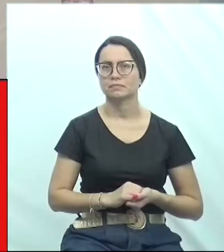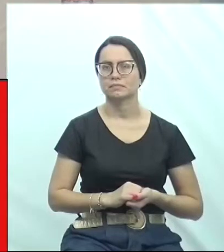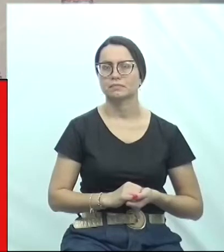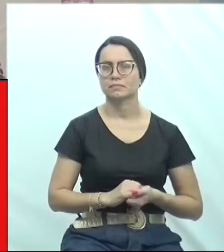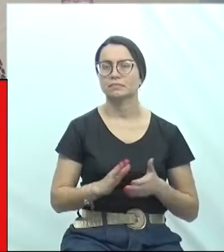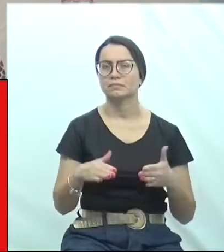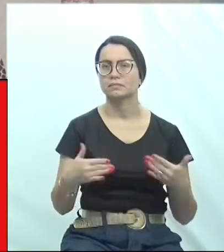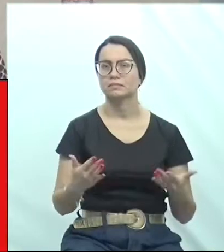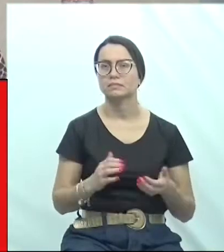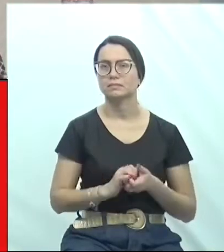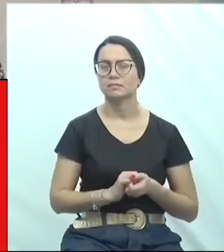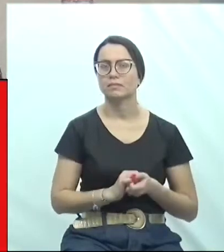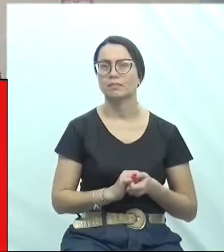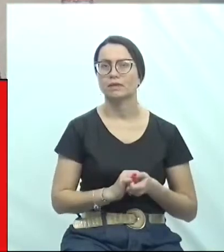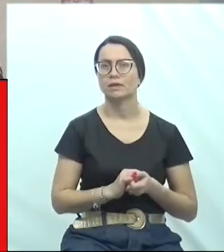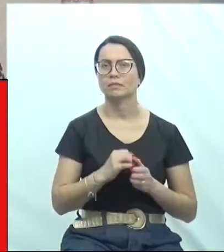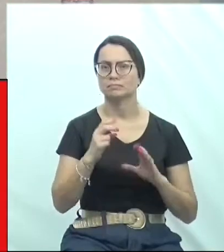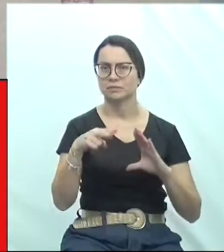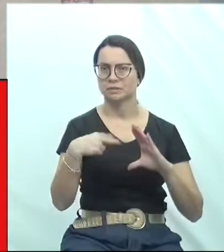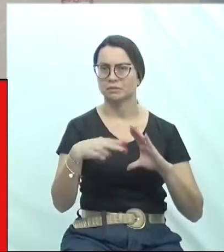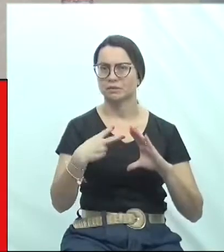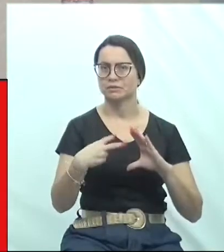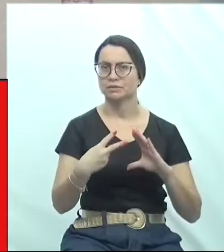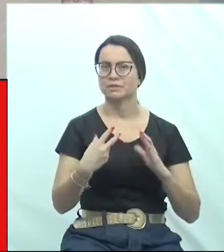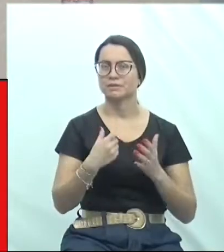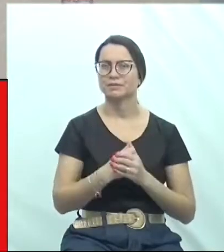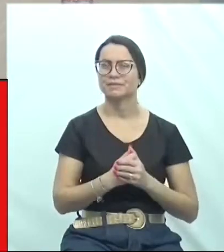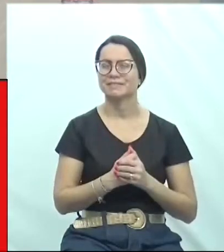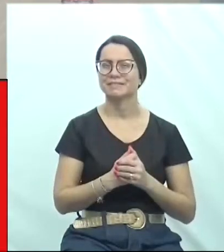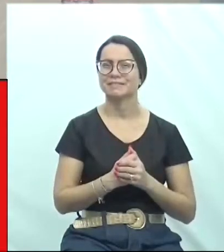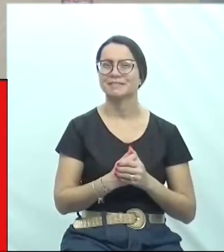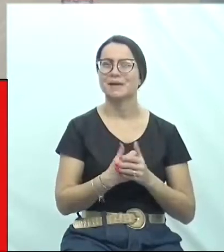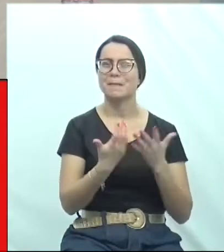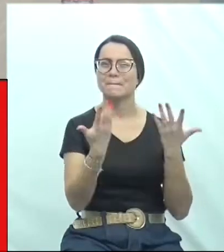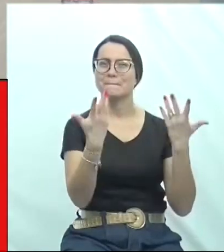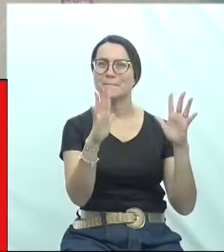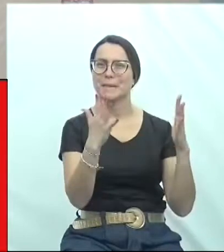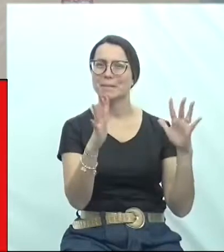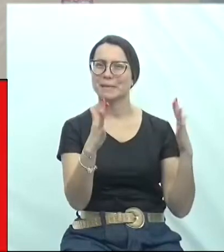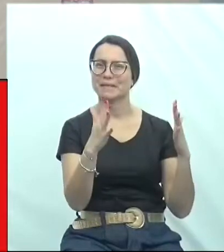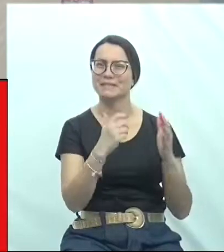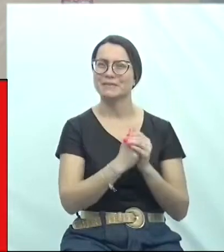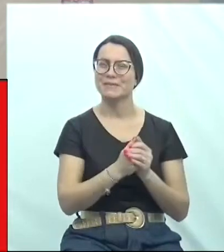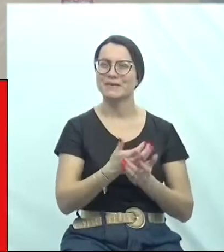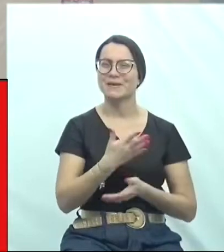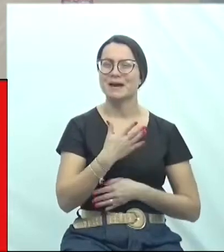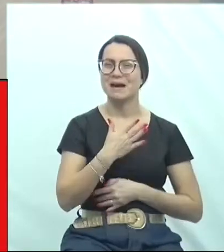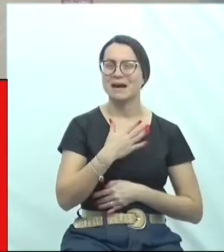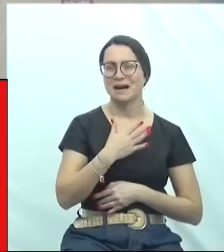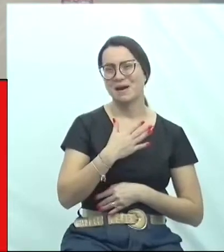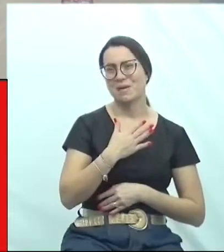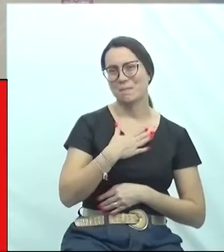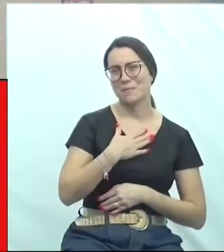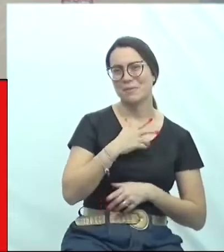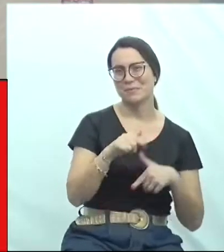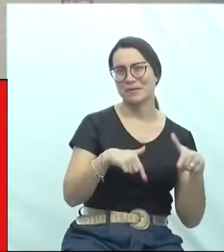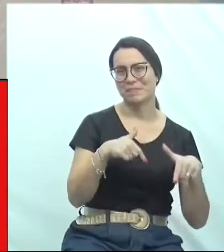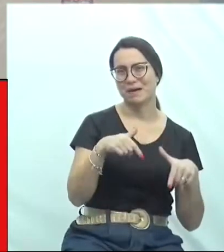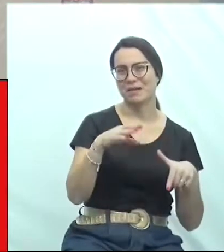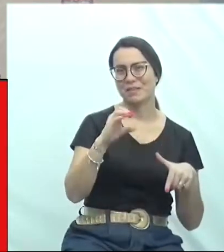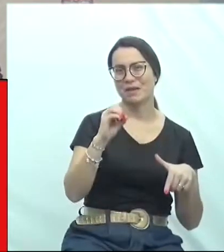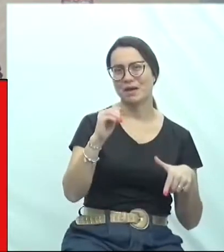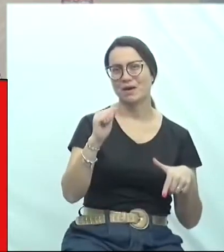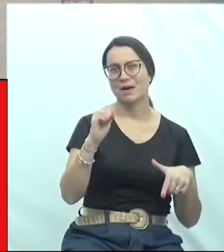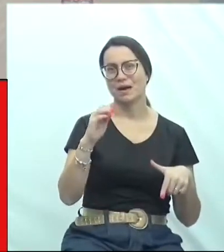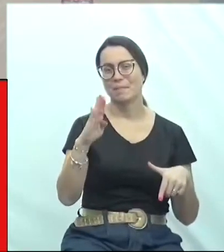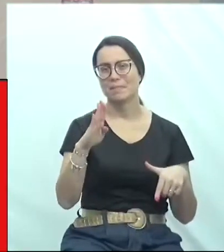Recentemente, esta casa fez uma homenagem à minha casa, a OAB, Subseção Criciúma, pelos 45 anos de fundação. Então,